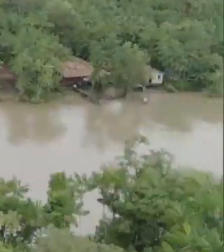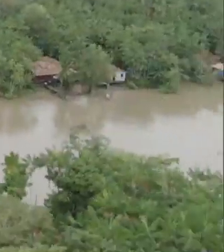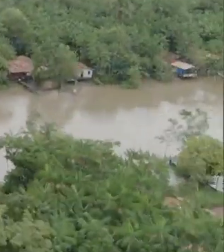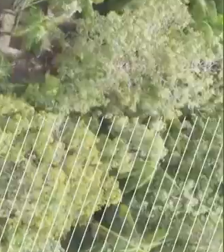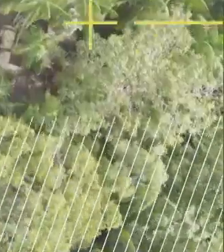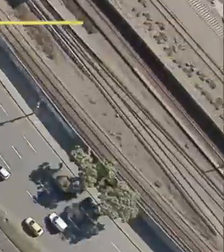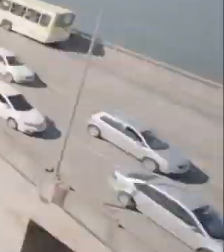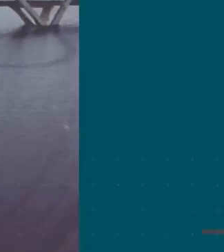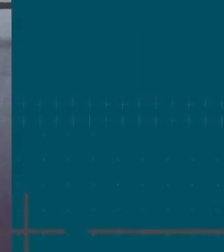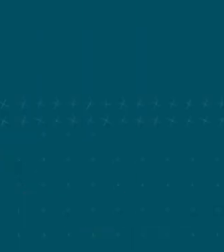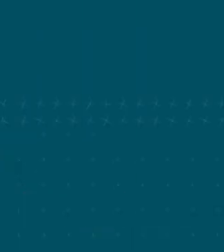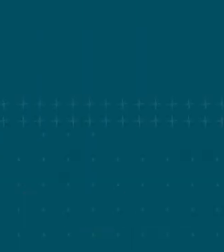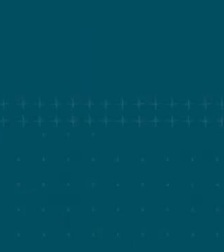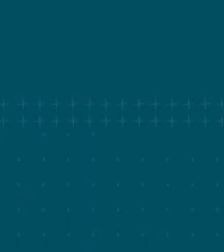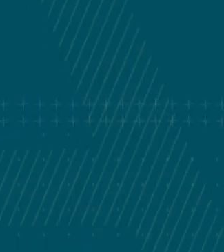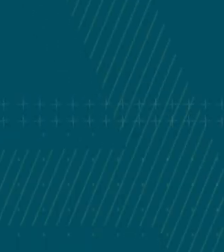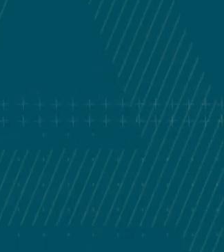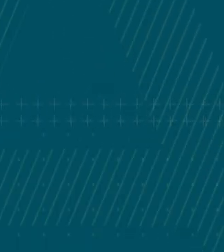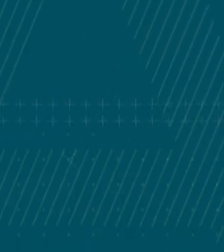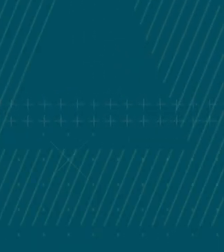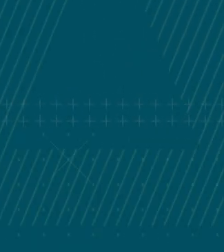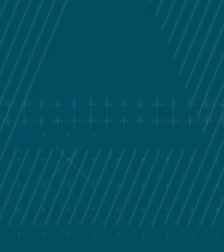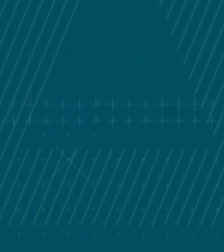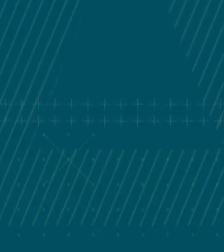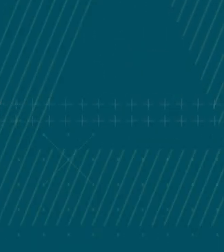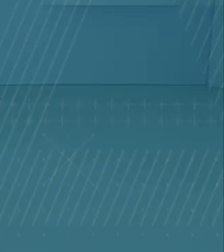e aí